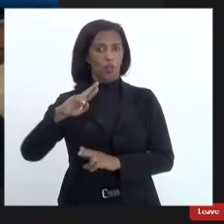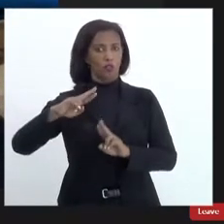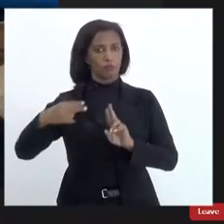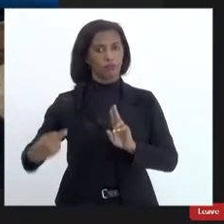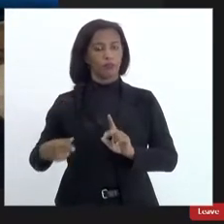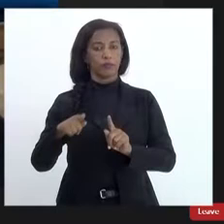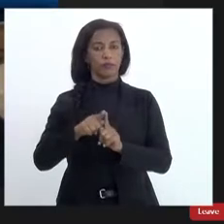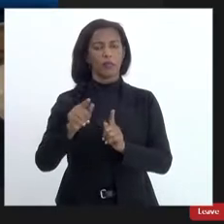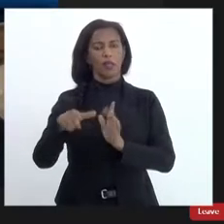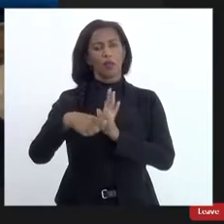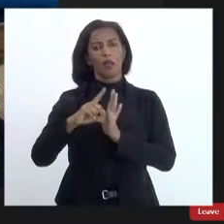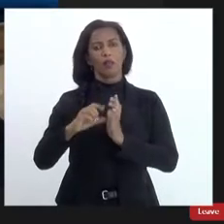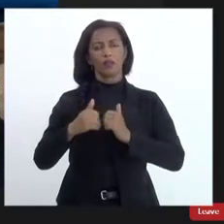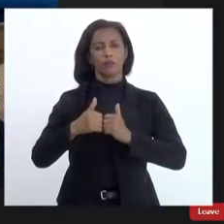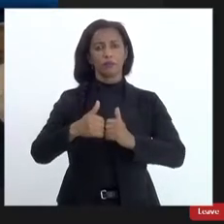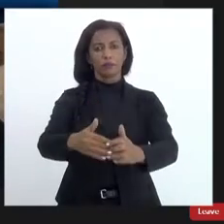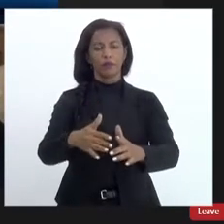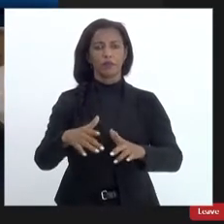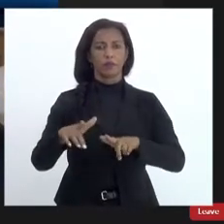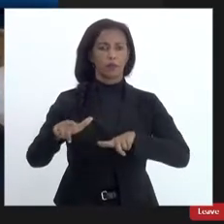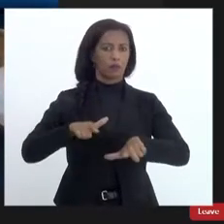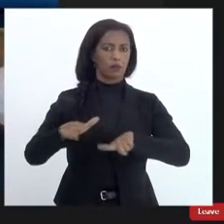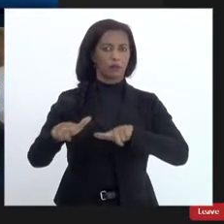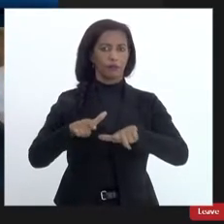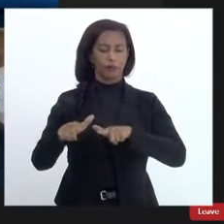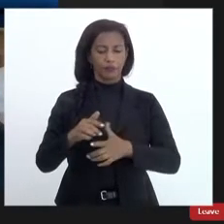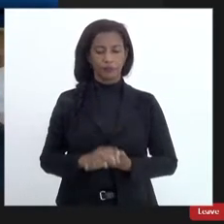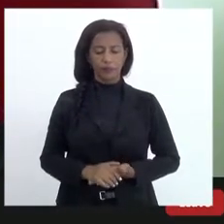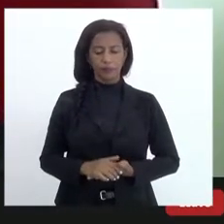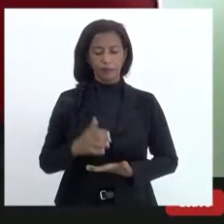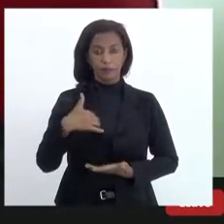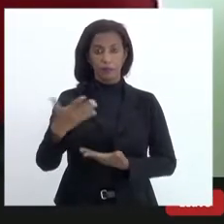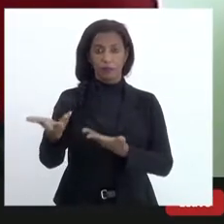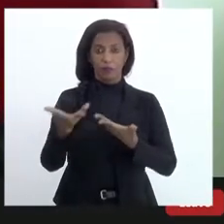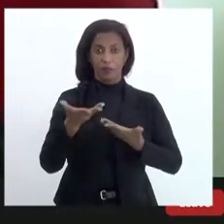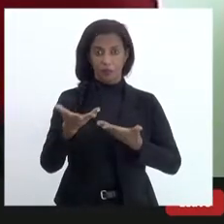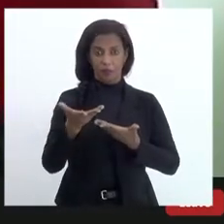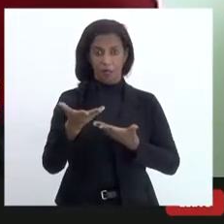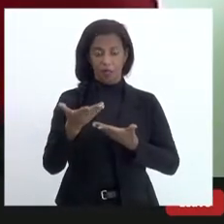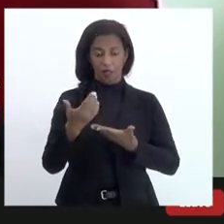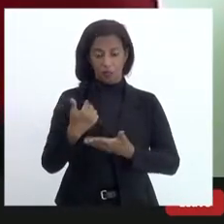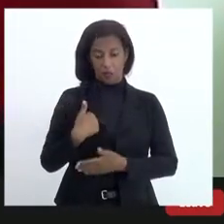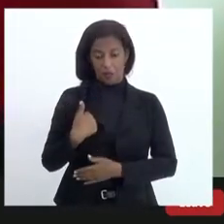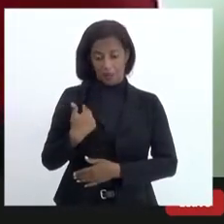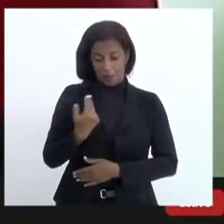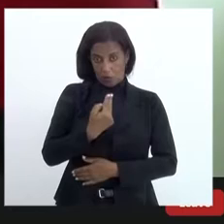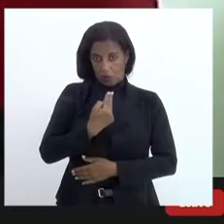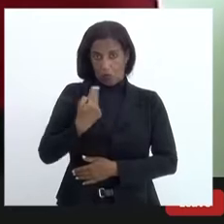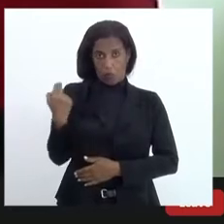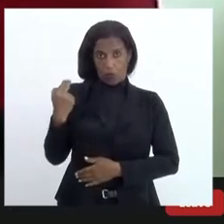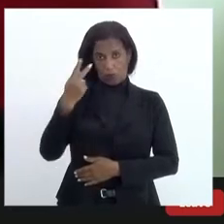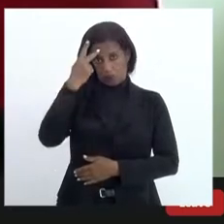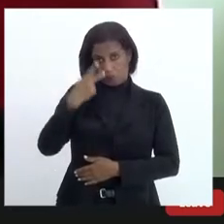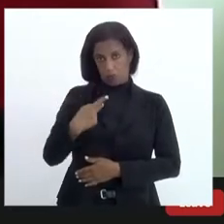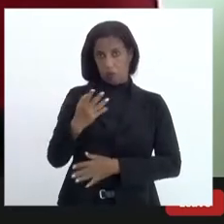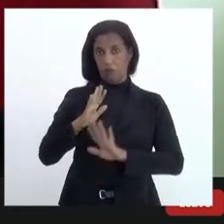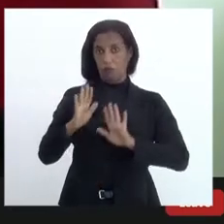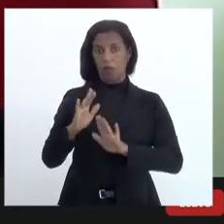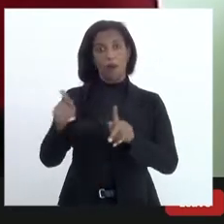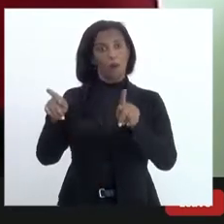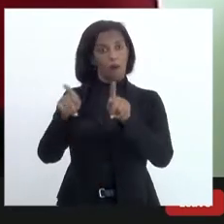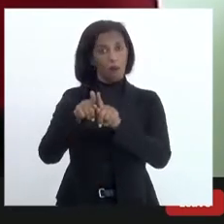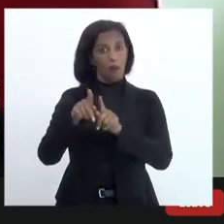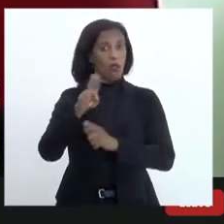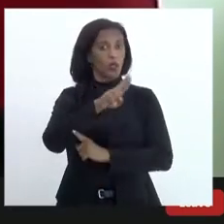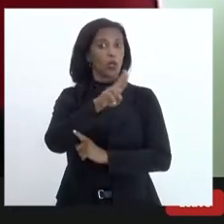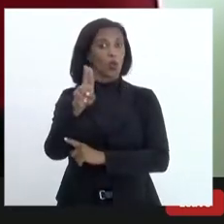Antes de iniciar a nossa audiência, eu quero fazer, não só em nome, meu nome pessoal, mas também em nome